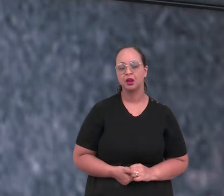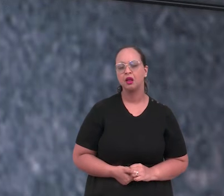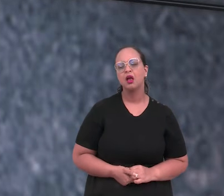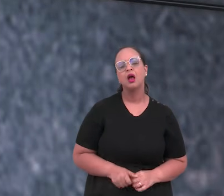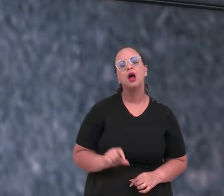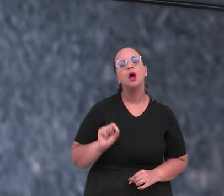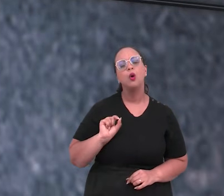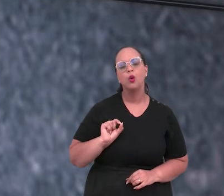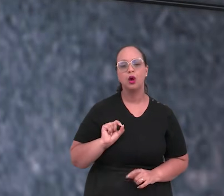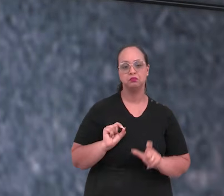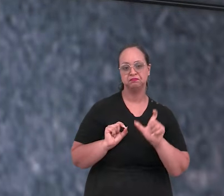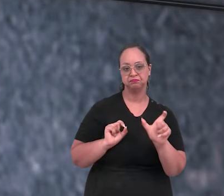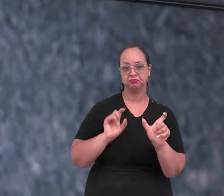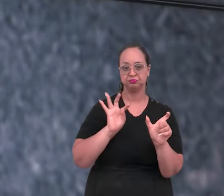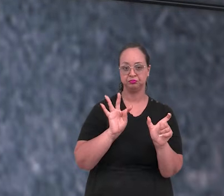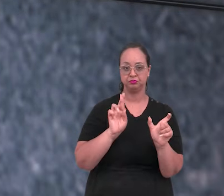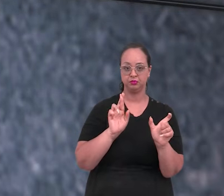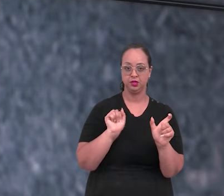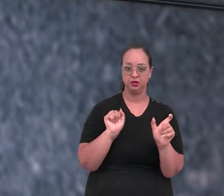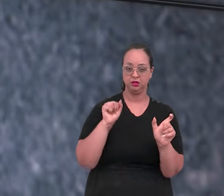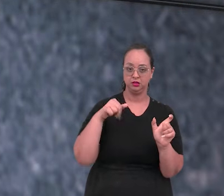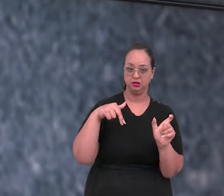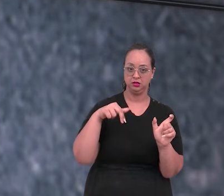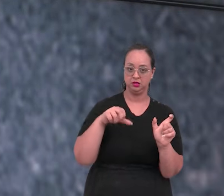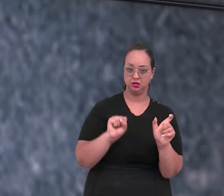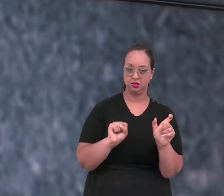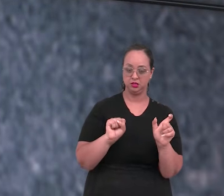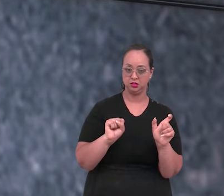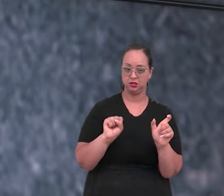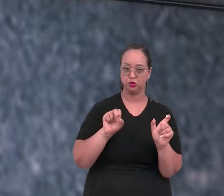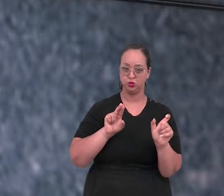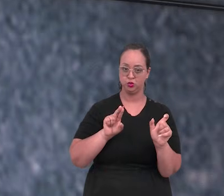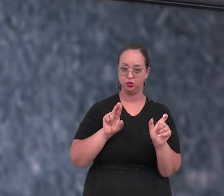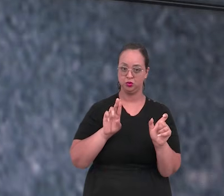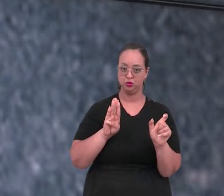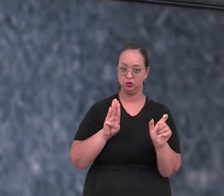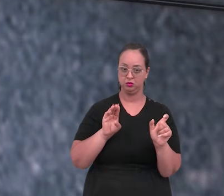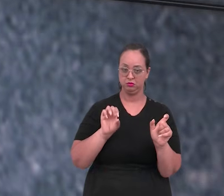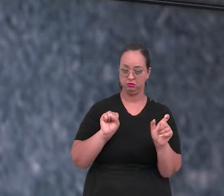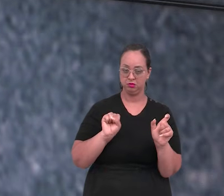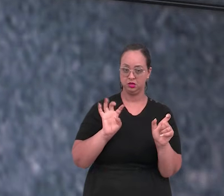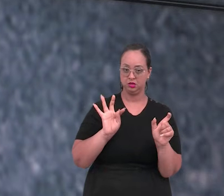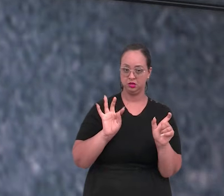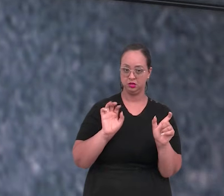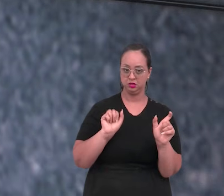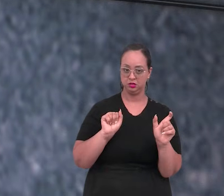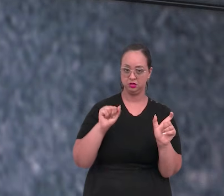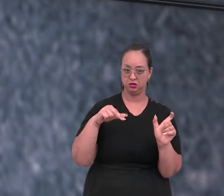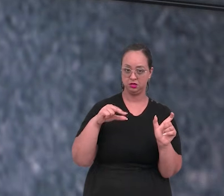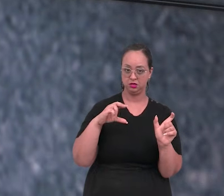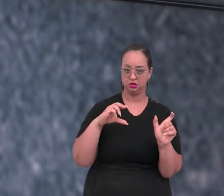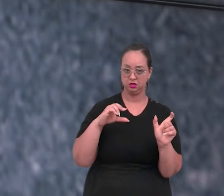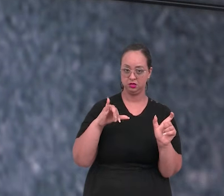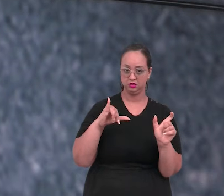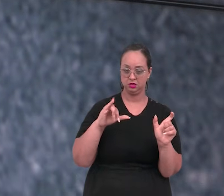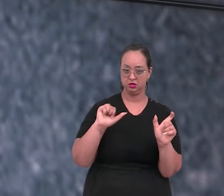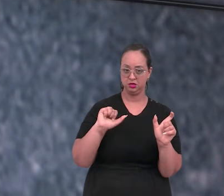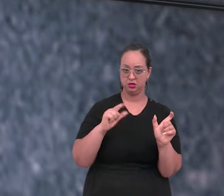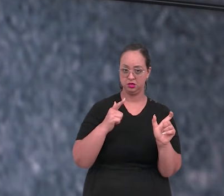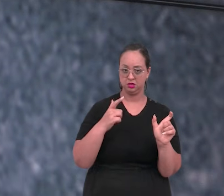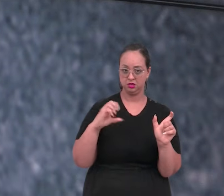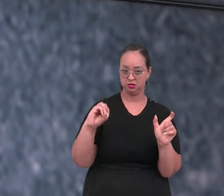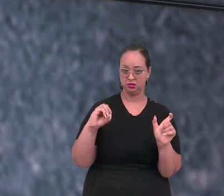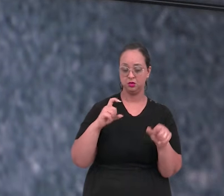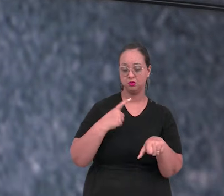transubstanciação. Lembrando que o dogma da transubstanciação é a opinião que a igreja tem, o dogma segundo o qual, no momento